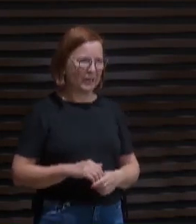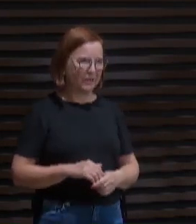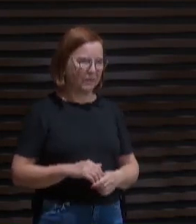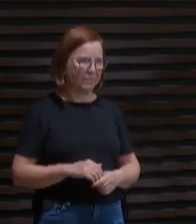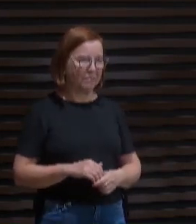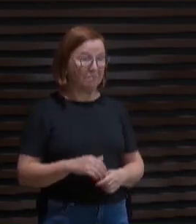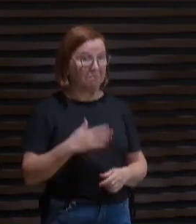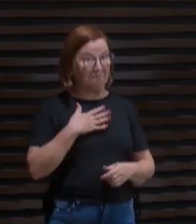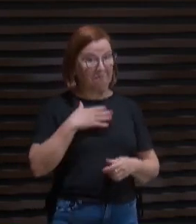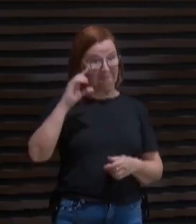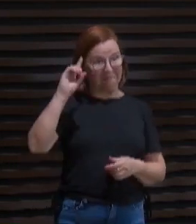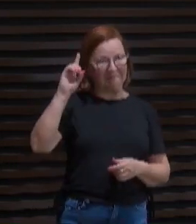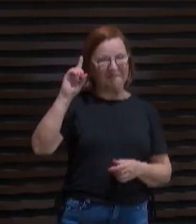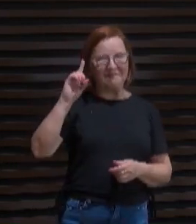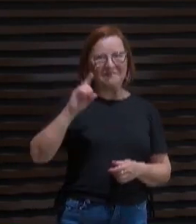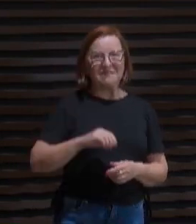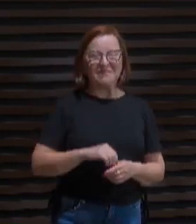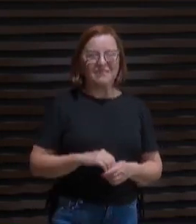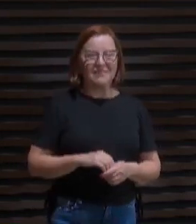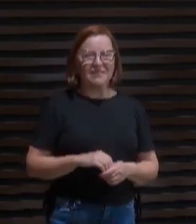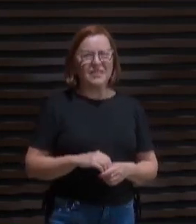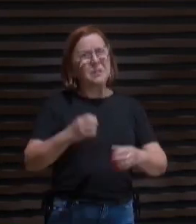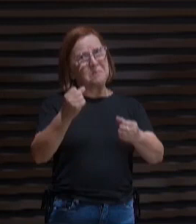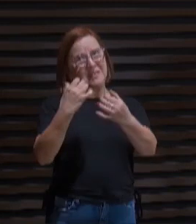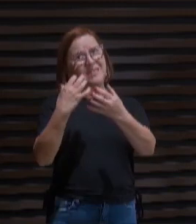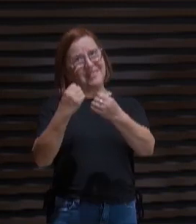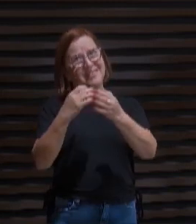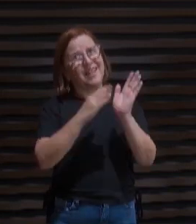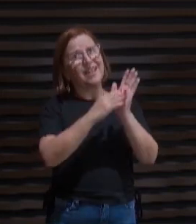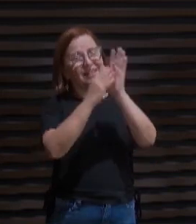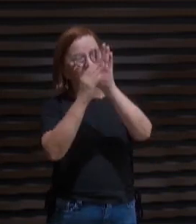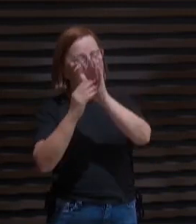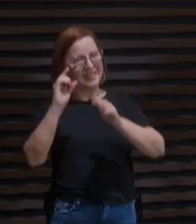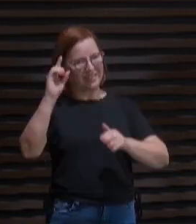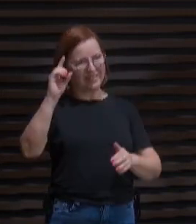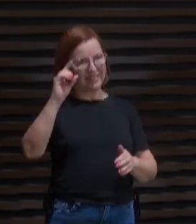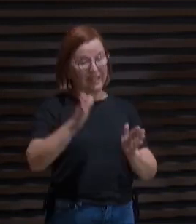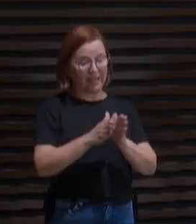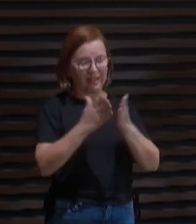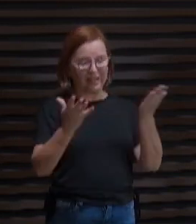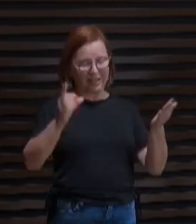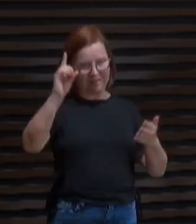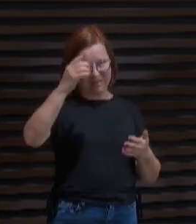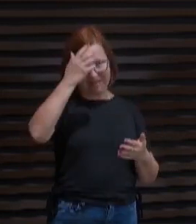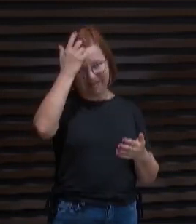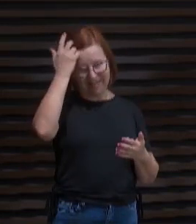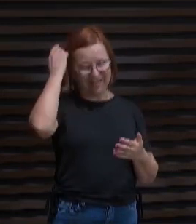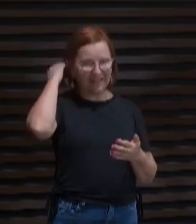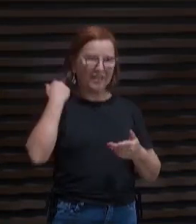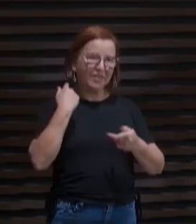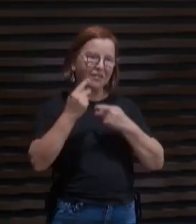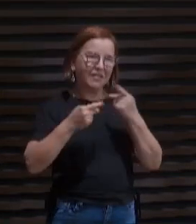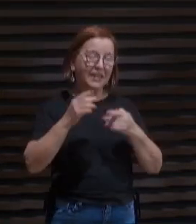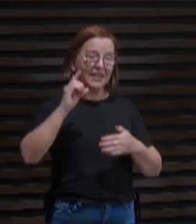Oh, meu Deus, me ensina a te louvar. A Bíblia diz que Deus anda entre os louvores do seu povo.